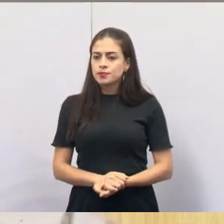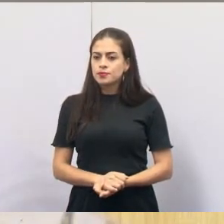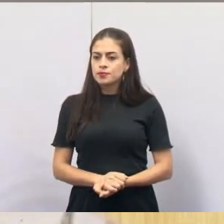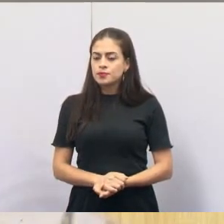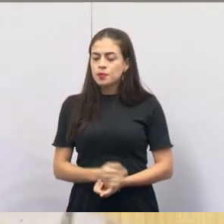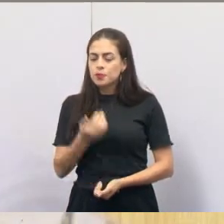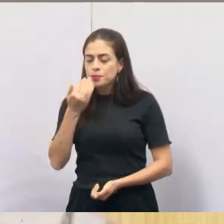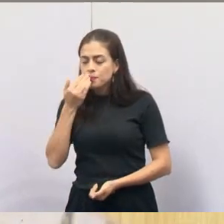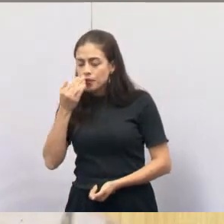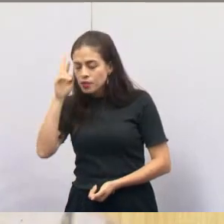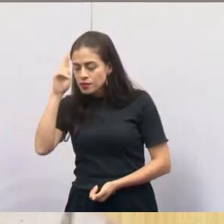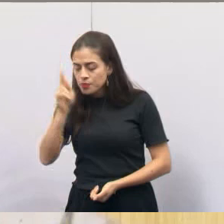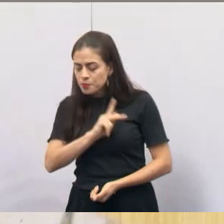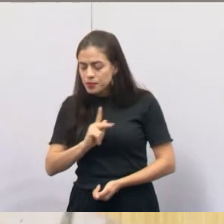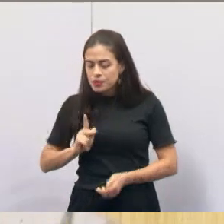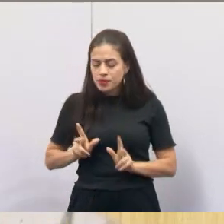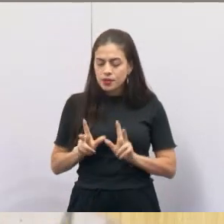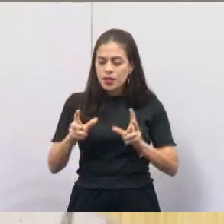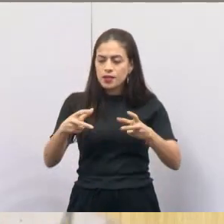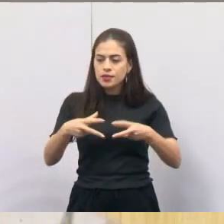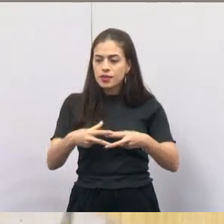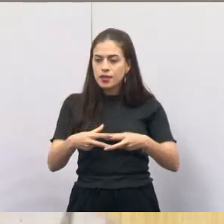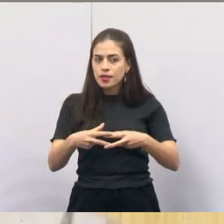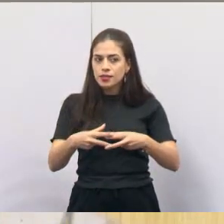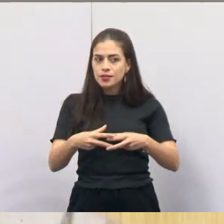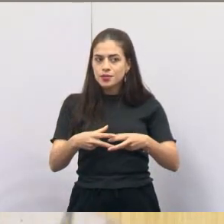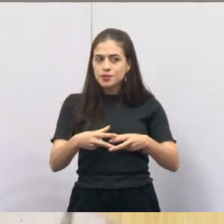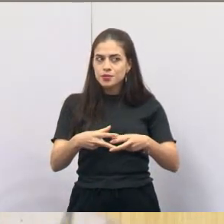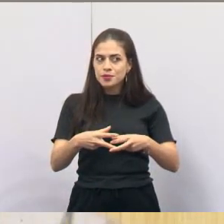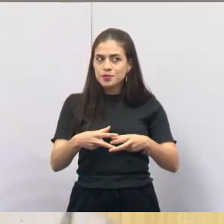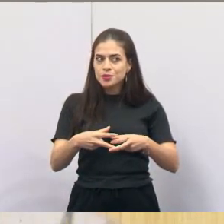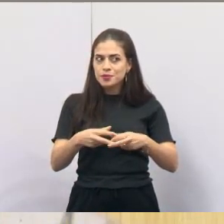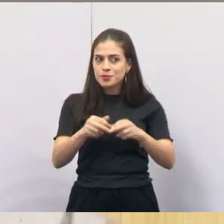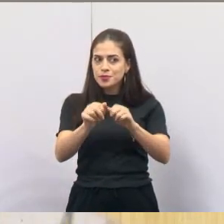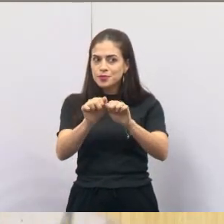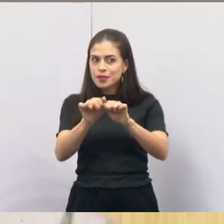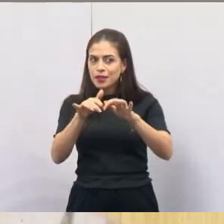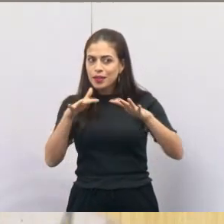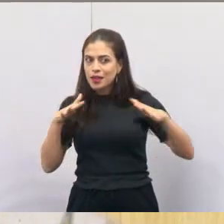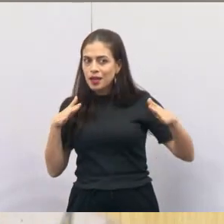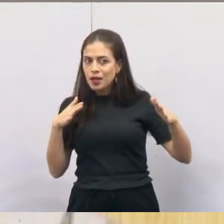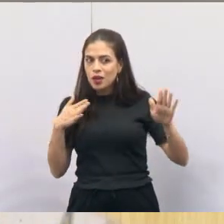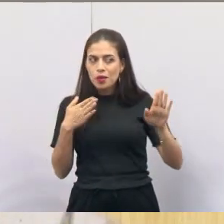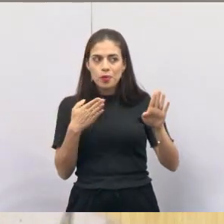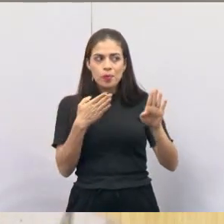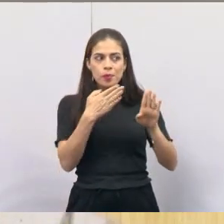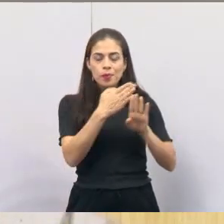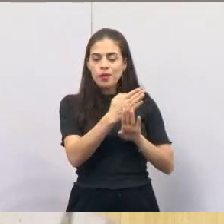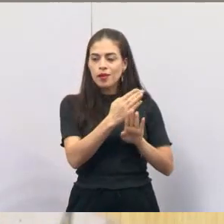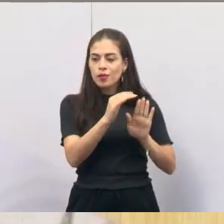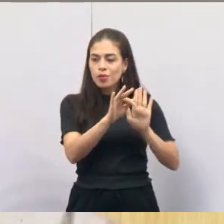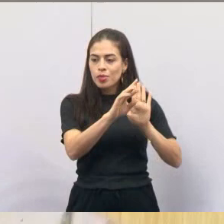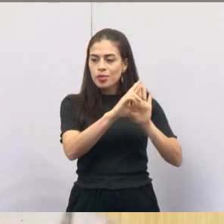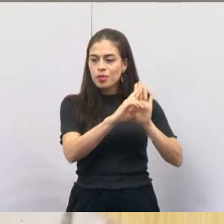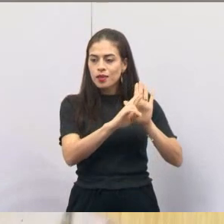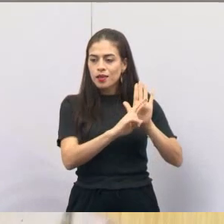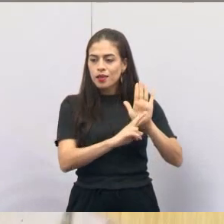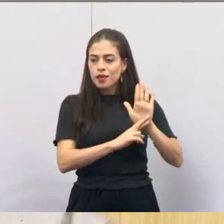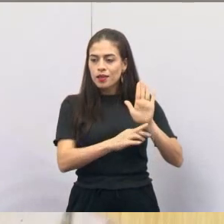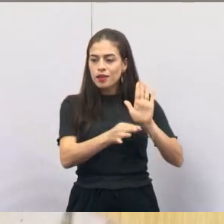Requeremos ao excelentíssimo senhor presidente desta casa, ouvido e aprovado pelo egrégio